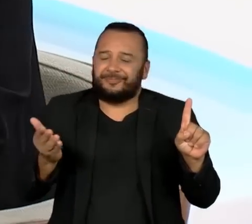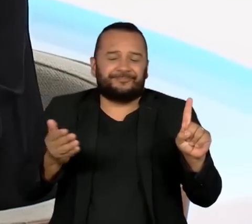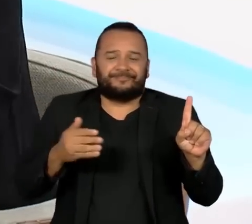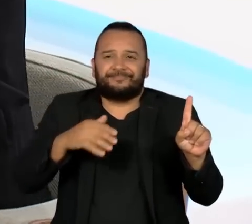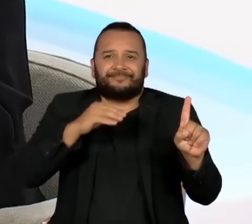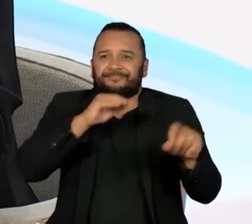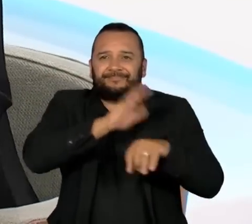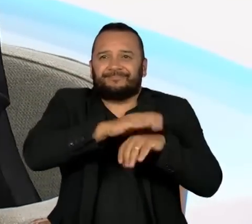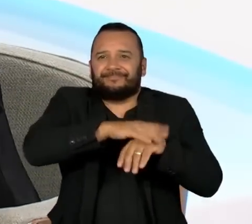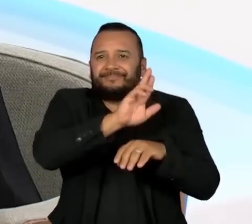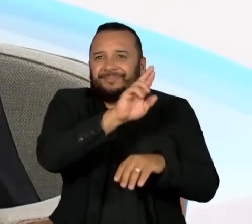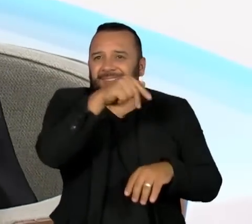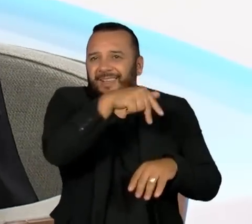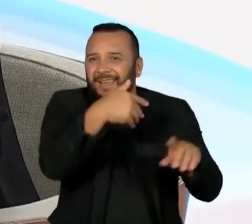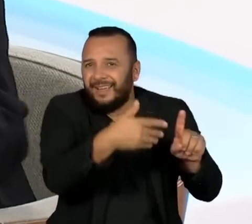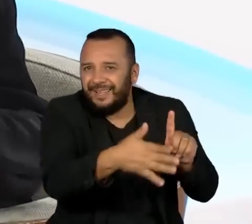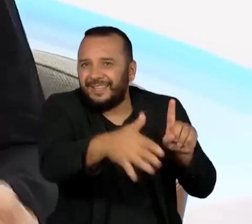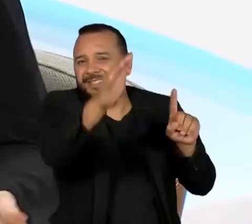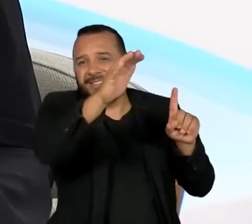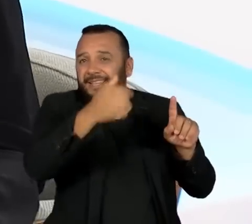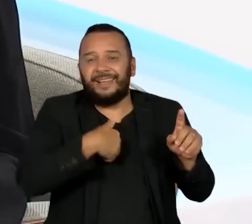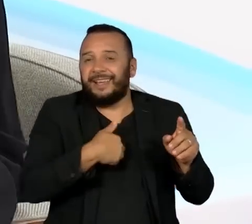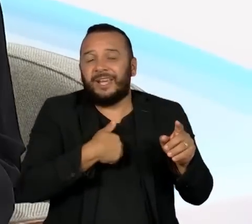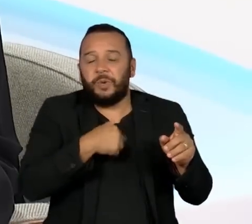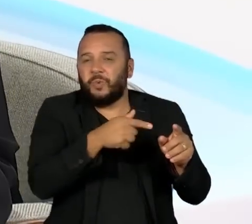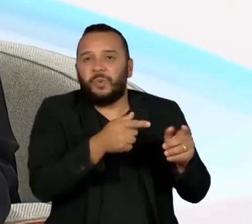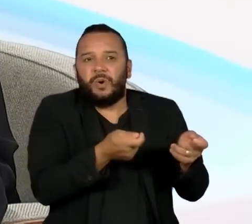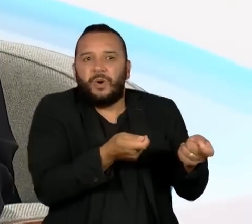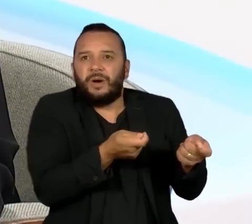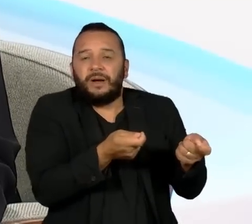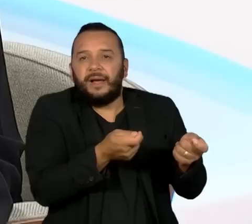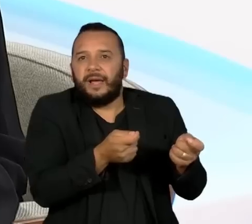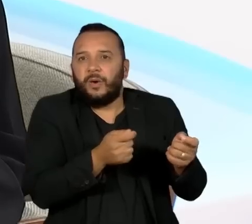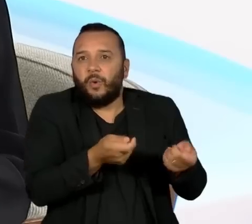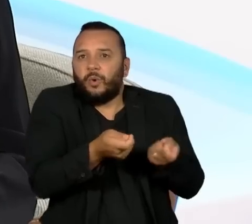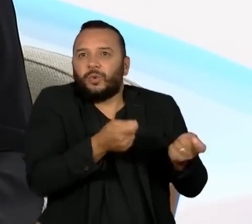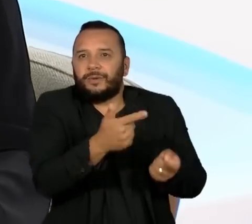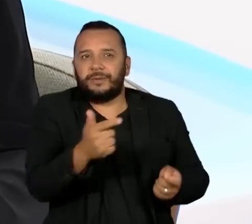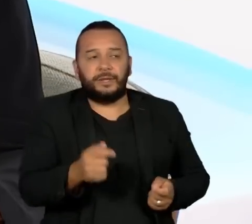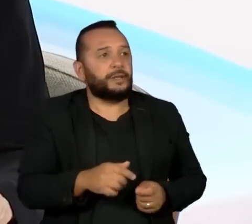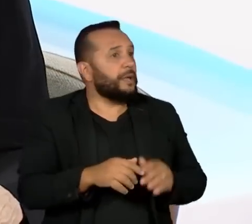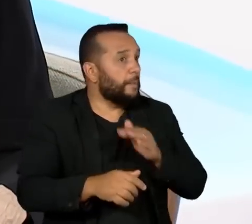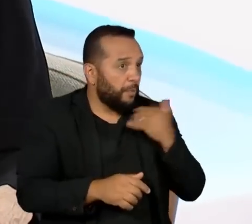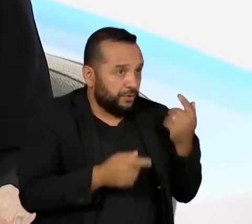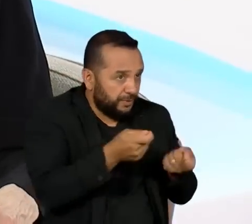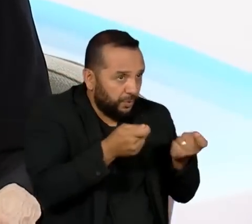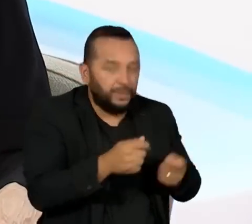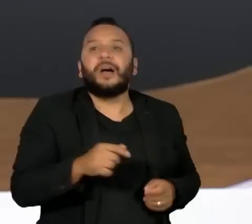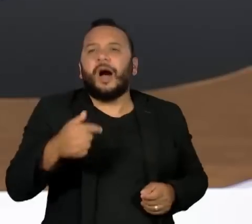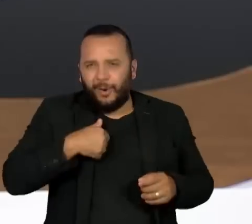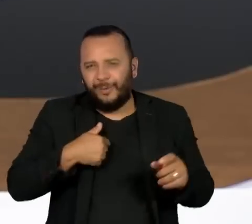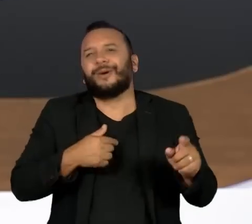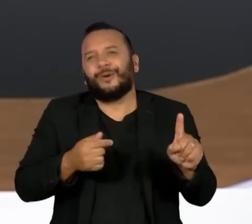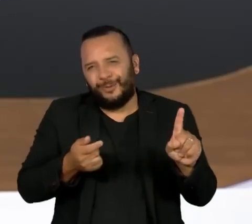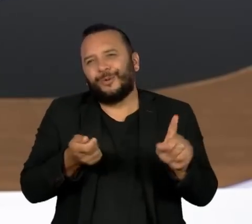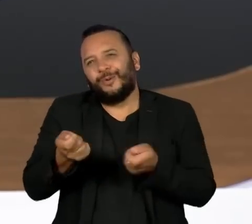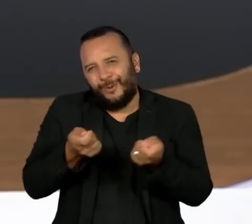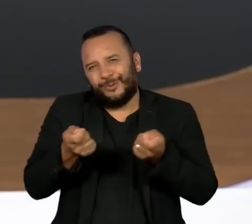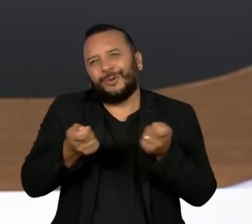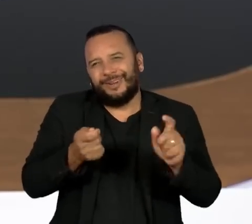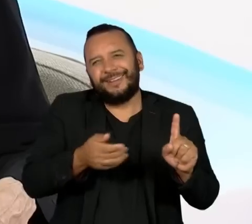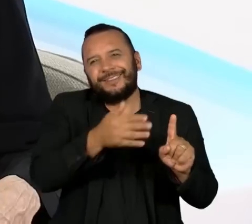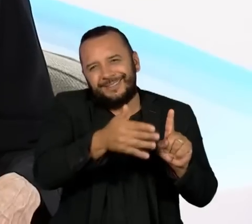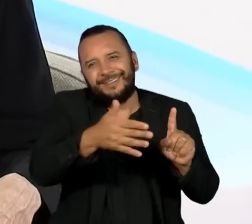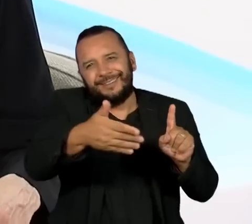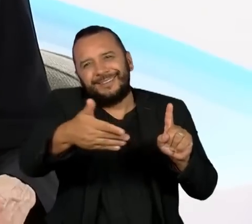Eu realmente não os conduzi. Não os conduzi. Nem a morte. Não, os conduzi à morte. Era sobre esse o assunto.